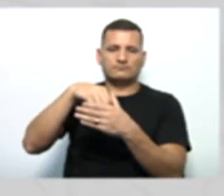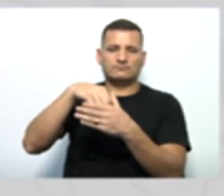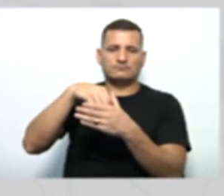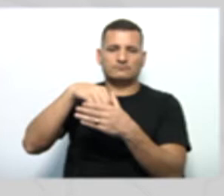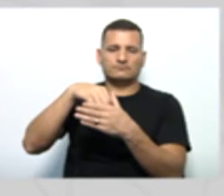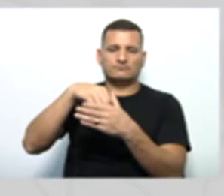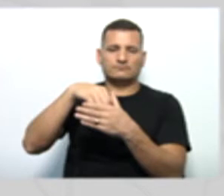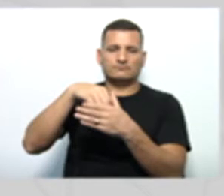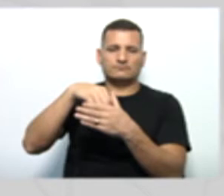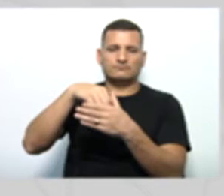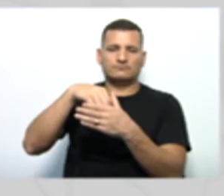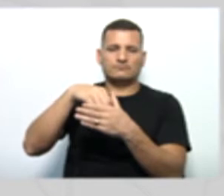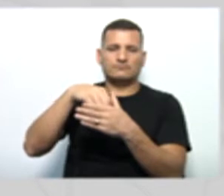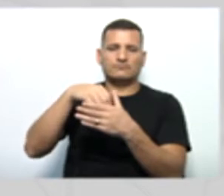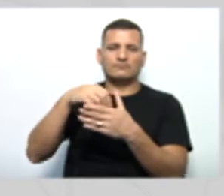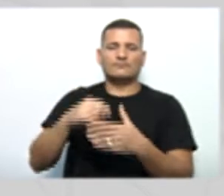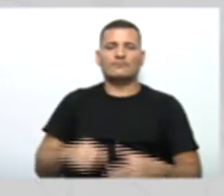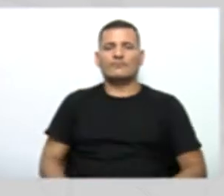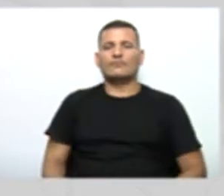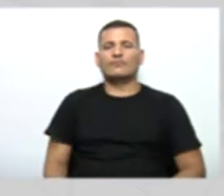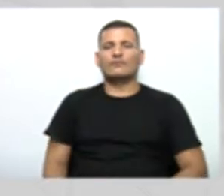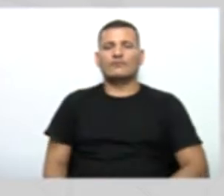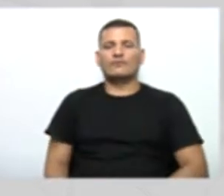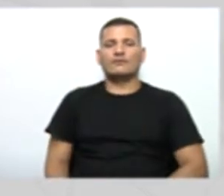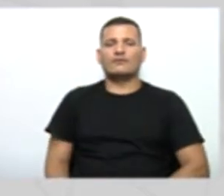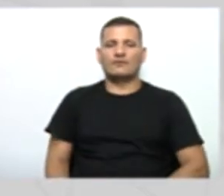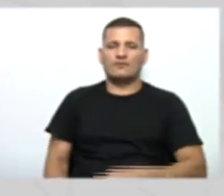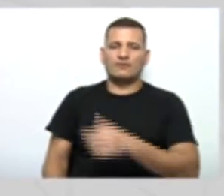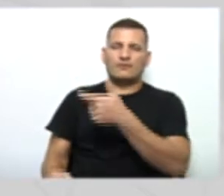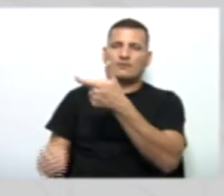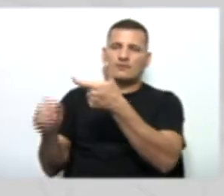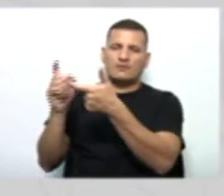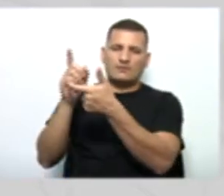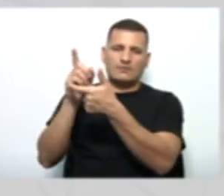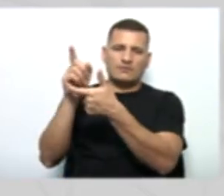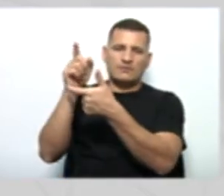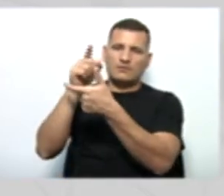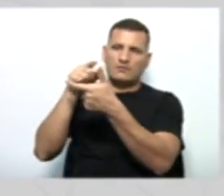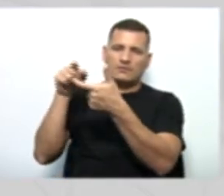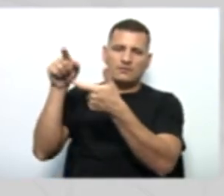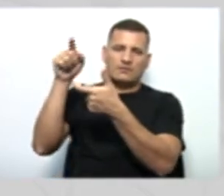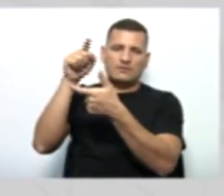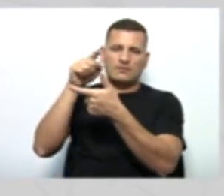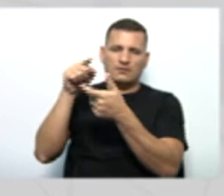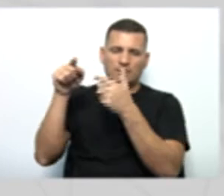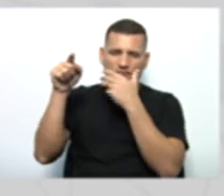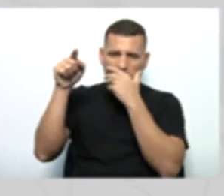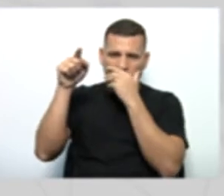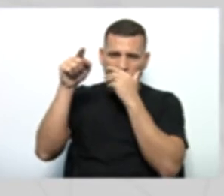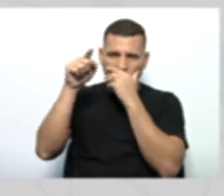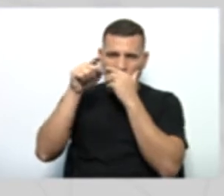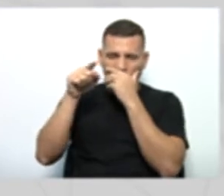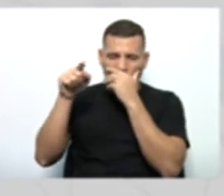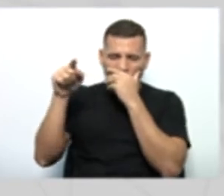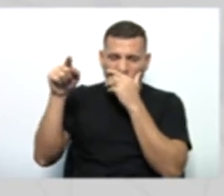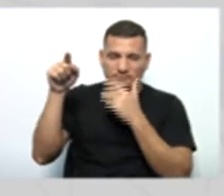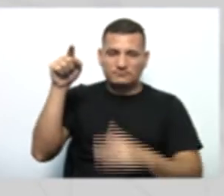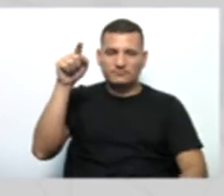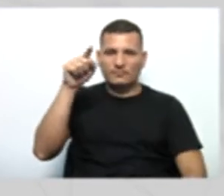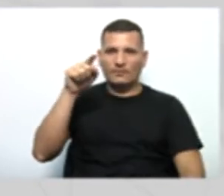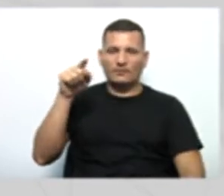também. Veja aqui, ó. Esse caso de uso aqui, ele só existe se esse daqui,